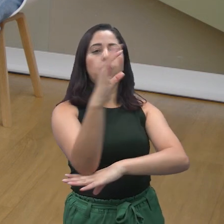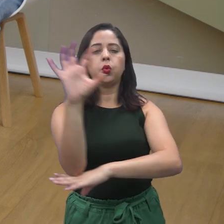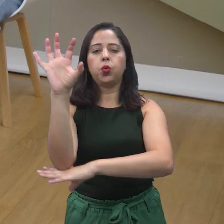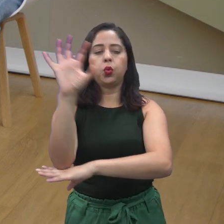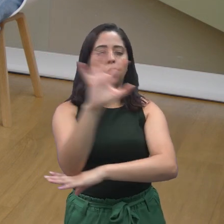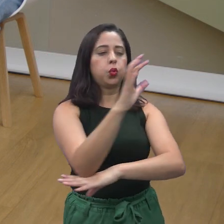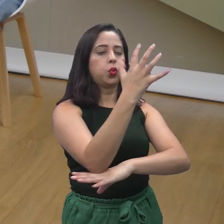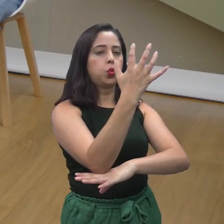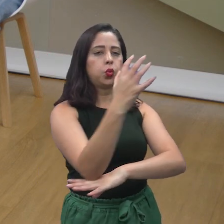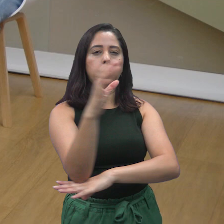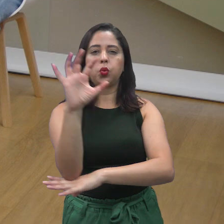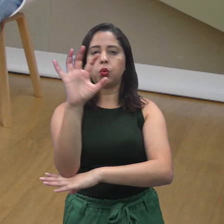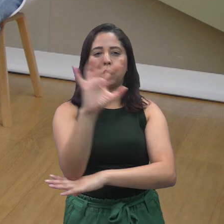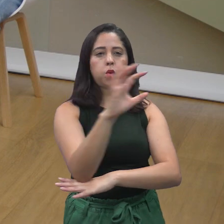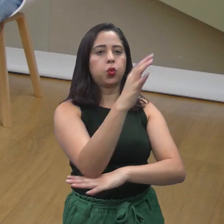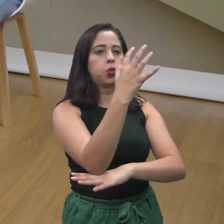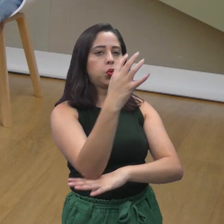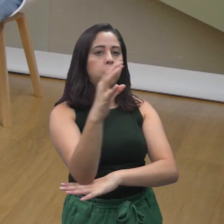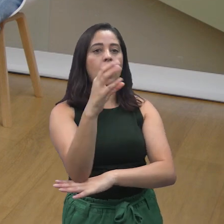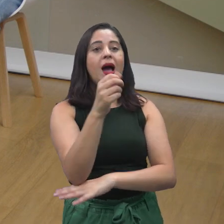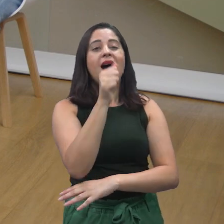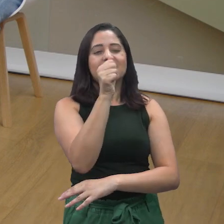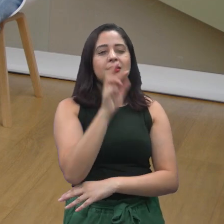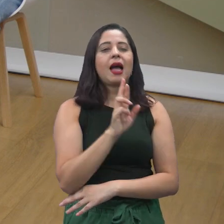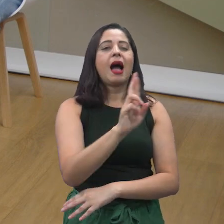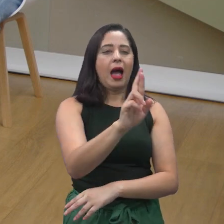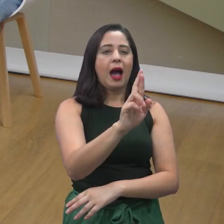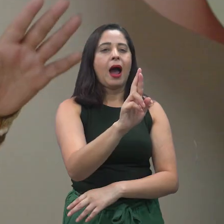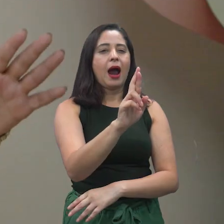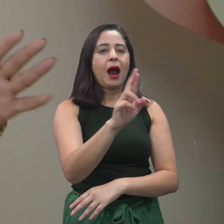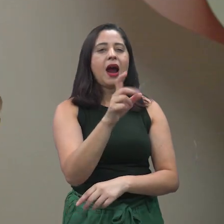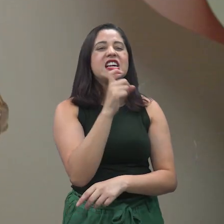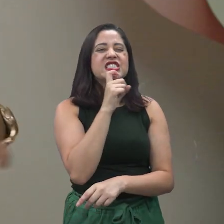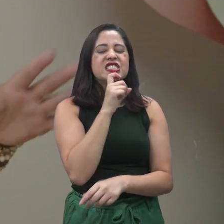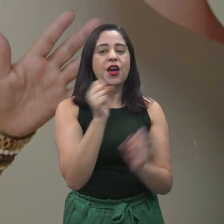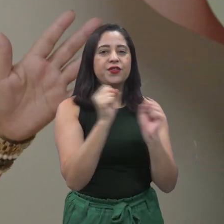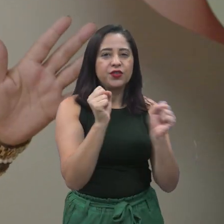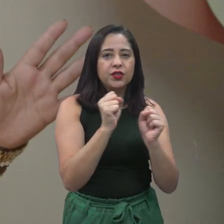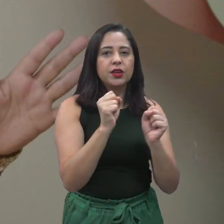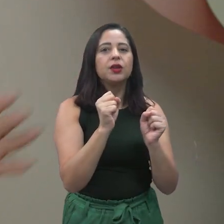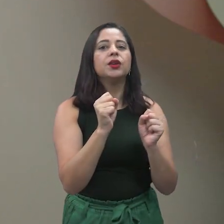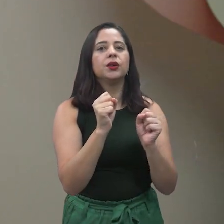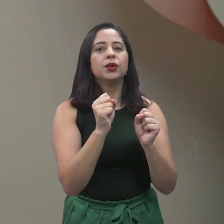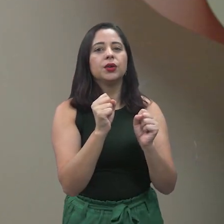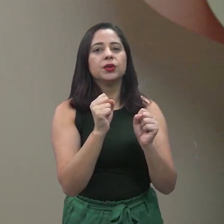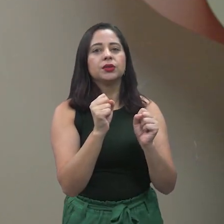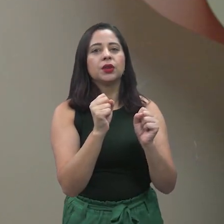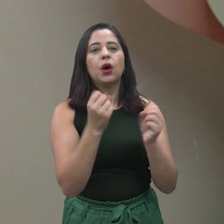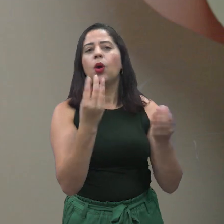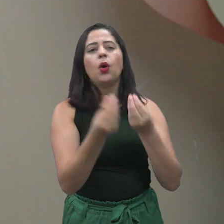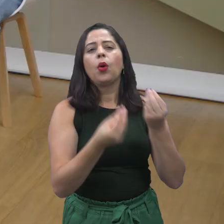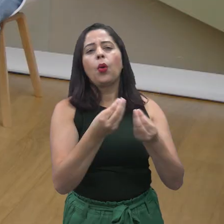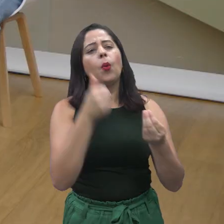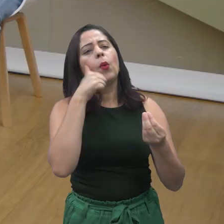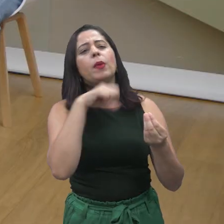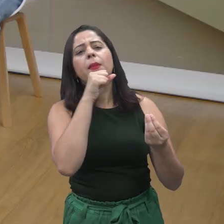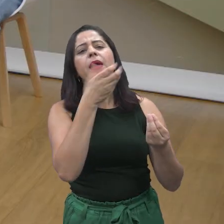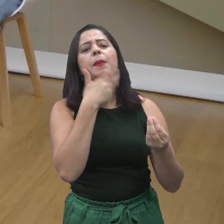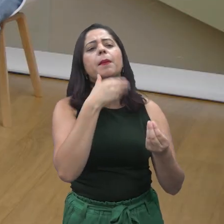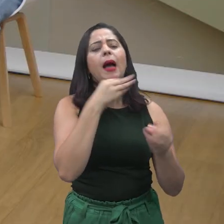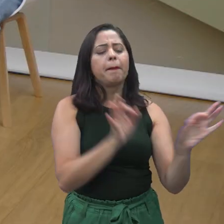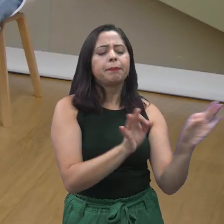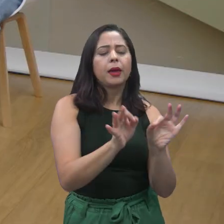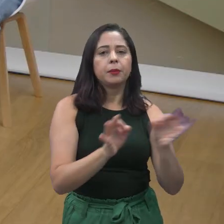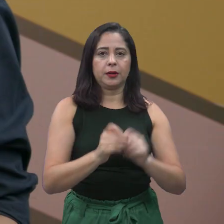assim, alguns cuidados que os pais podem melhorar essa questão de deixar o ambiente livre das doenças respiratórias. Bom, estamos aqui